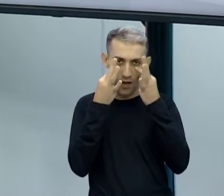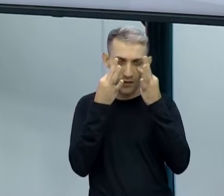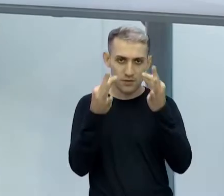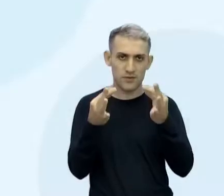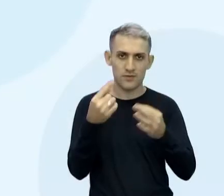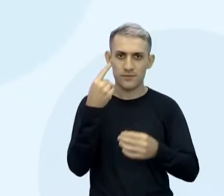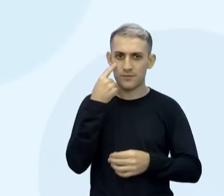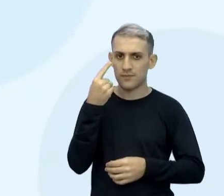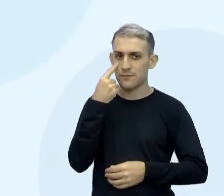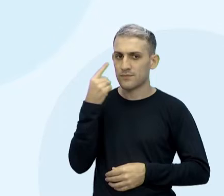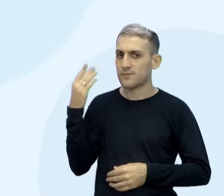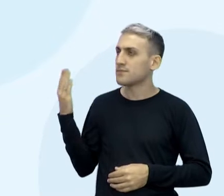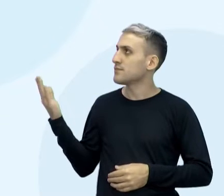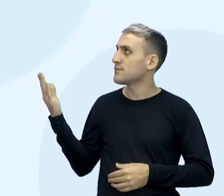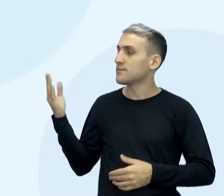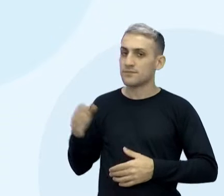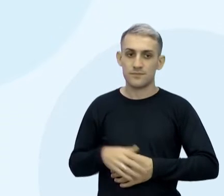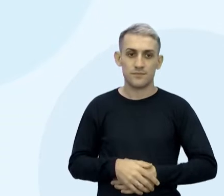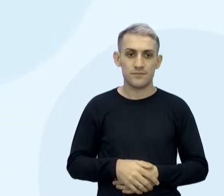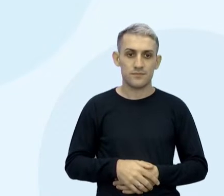olho na tela.